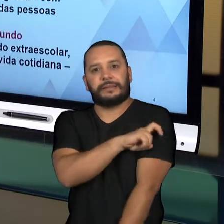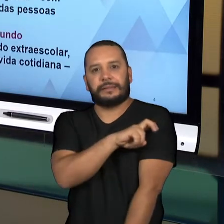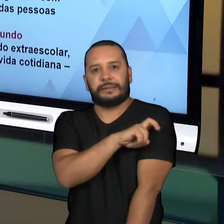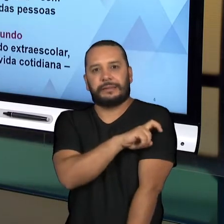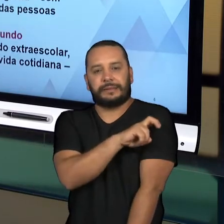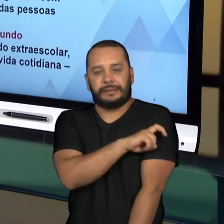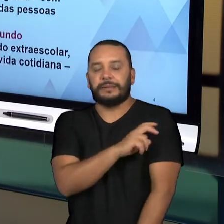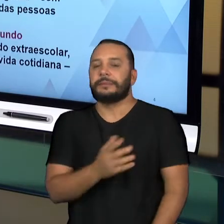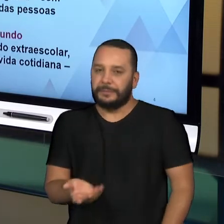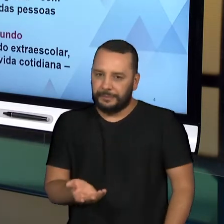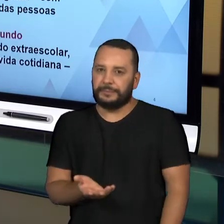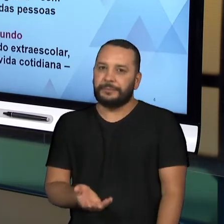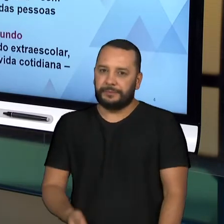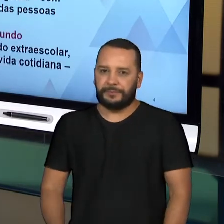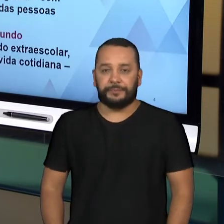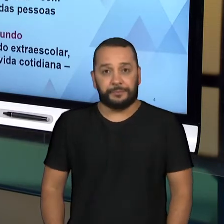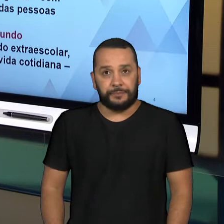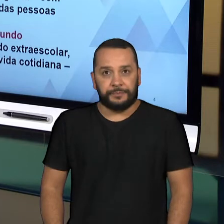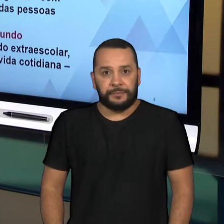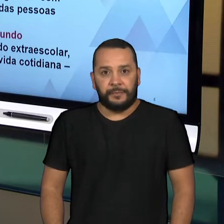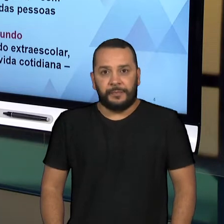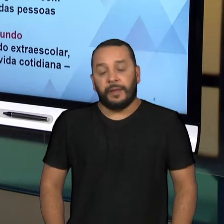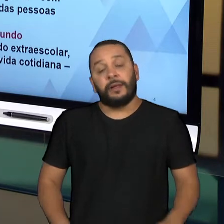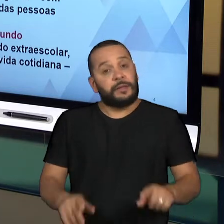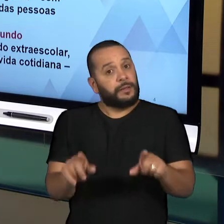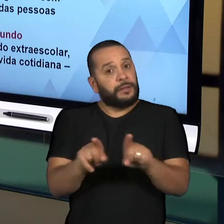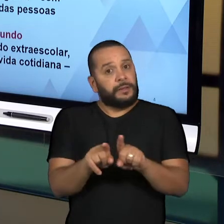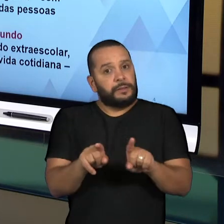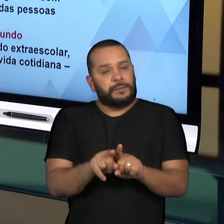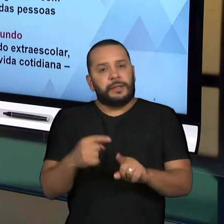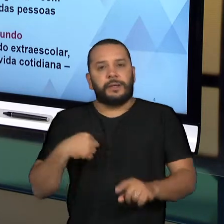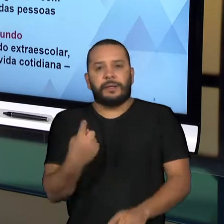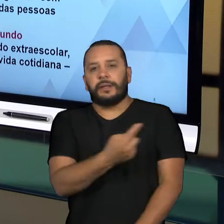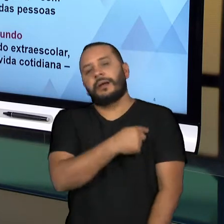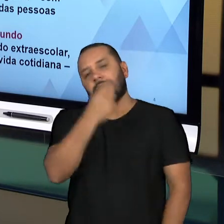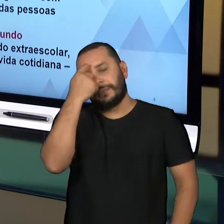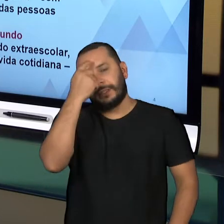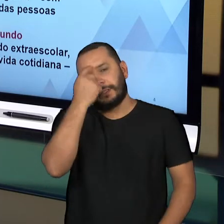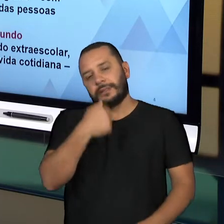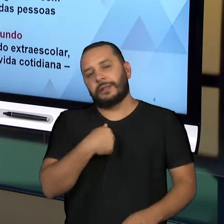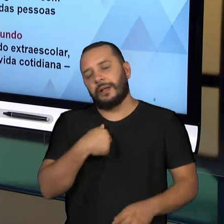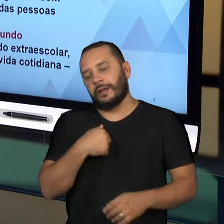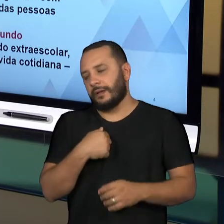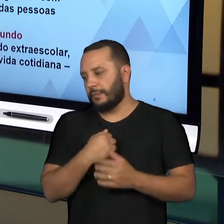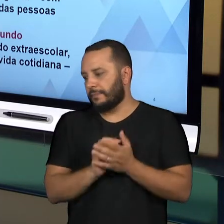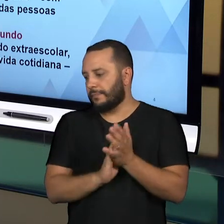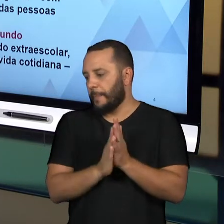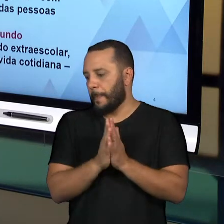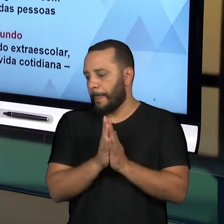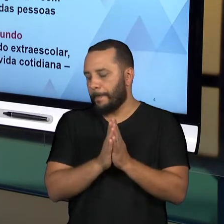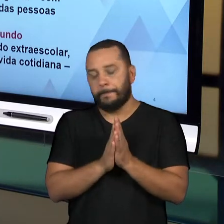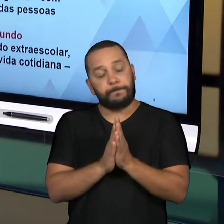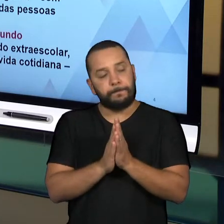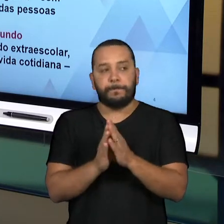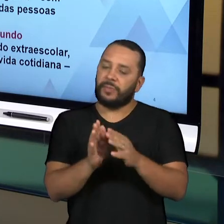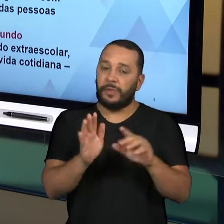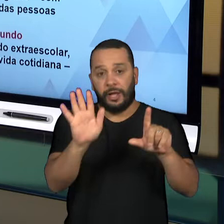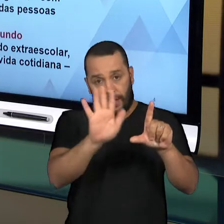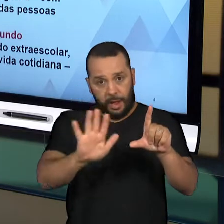5º ano do ensino fundamental e se nós pensarmos é a vídeo aula não pode ser apenas